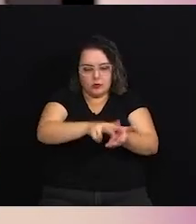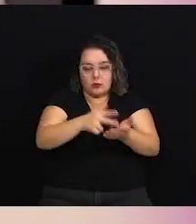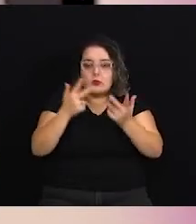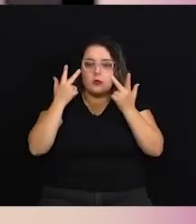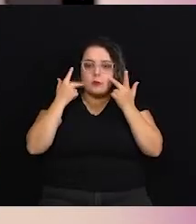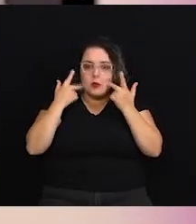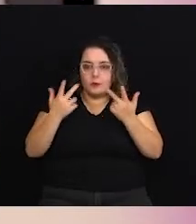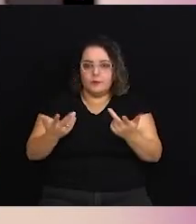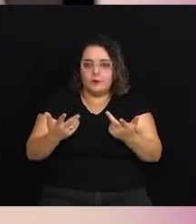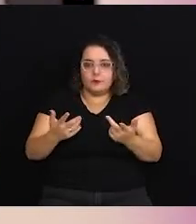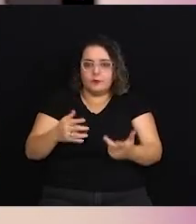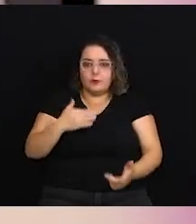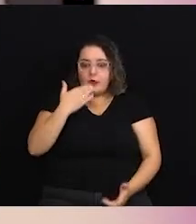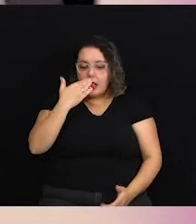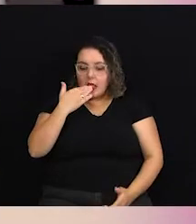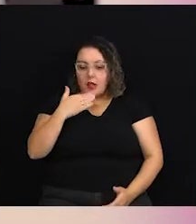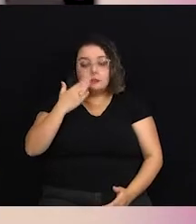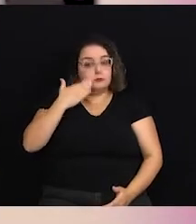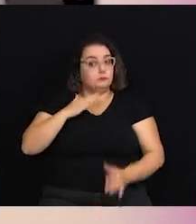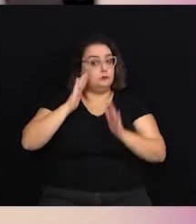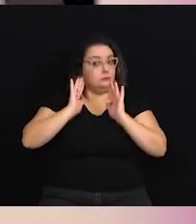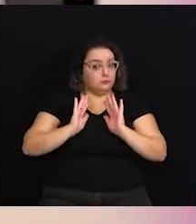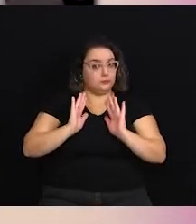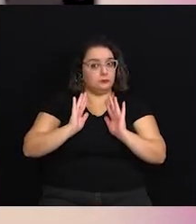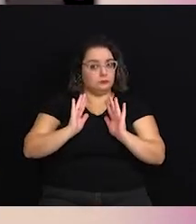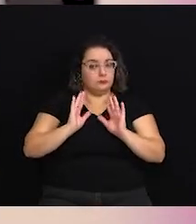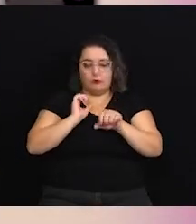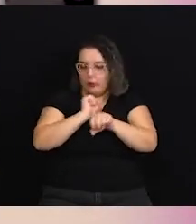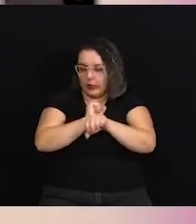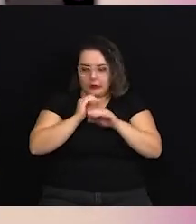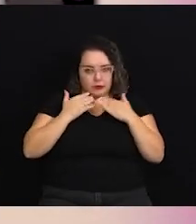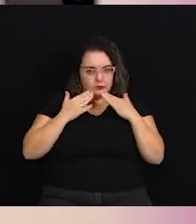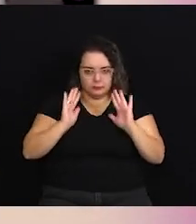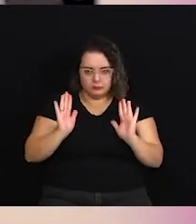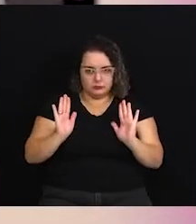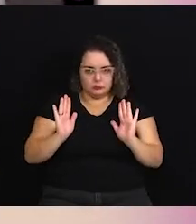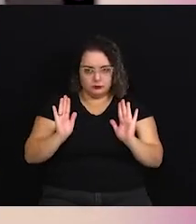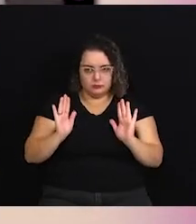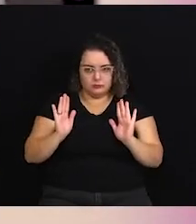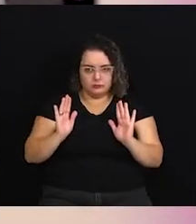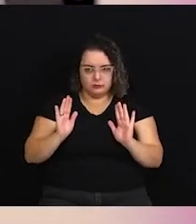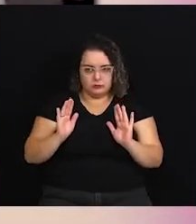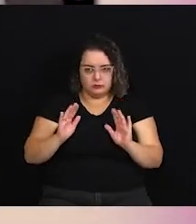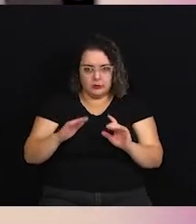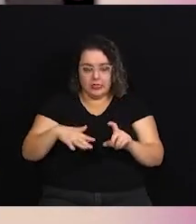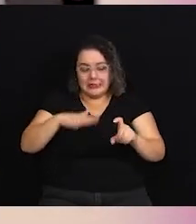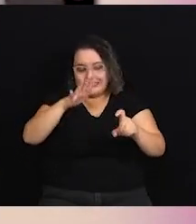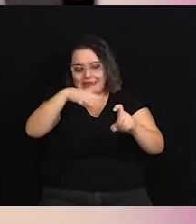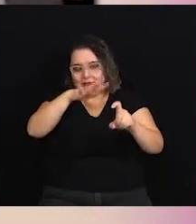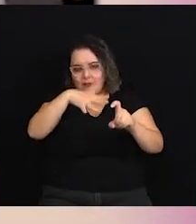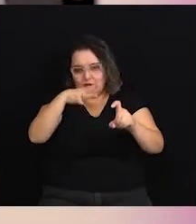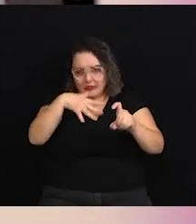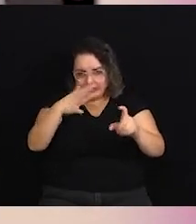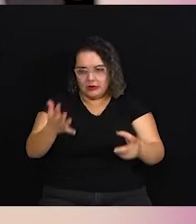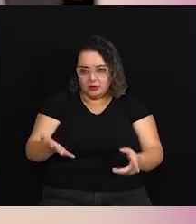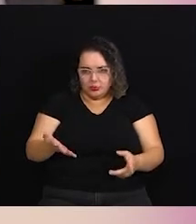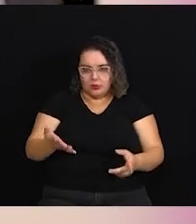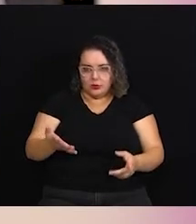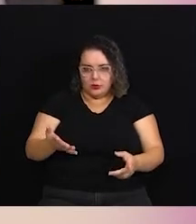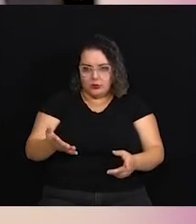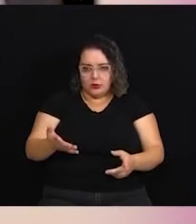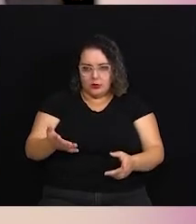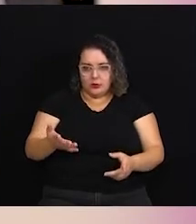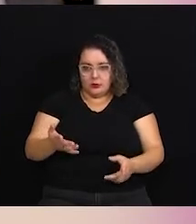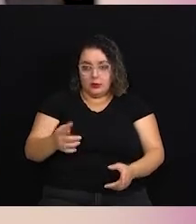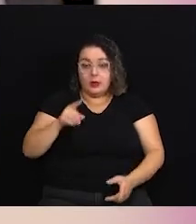e a língua tá lá mas é isso é assim e essa essa criança esse mito é